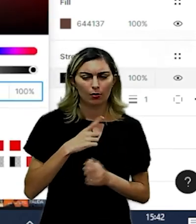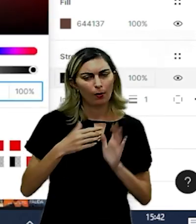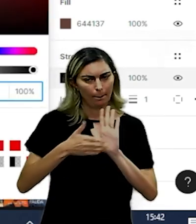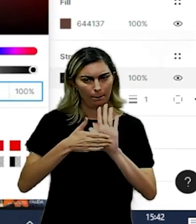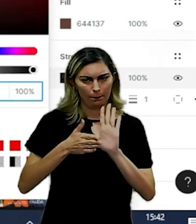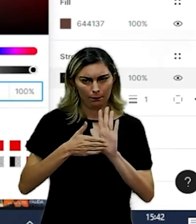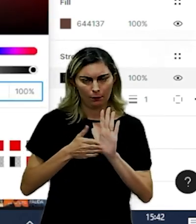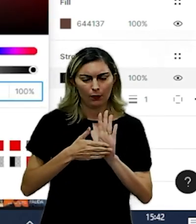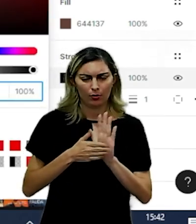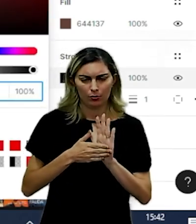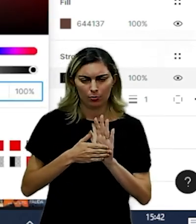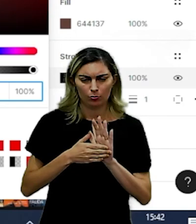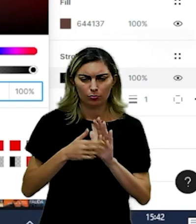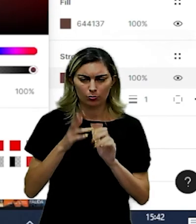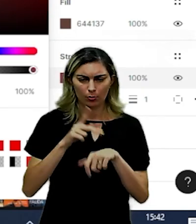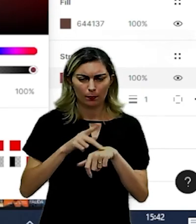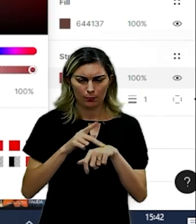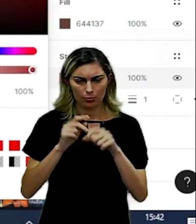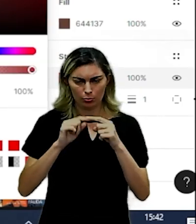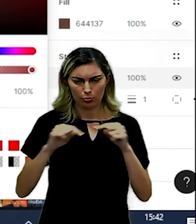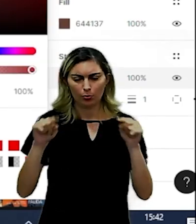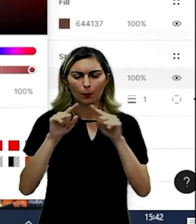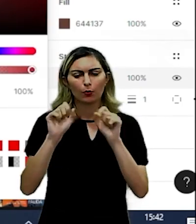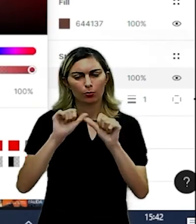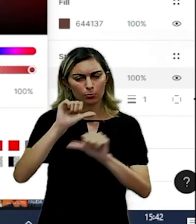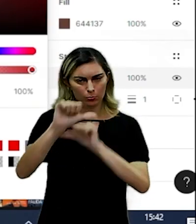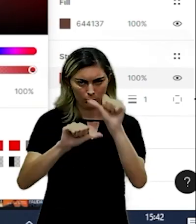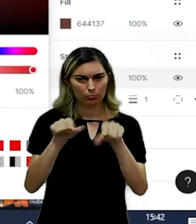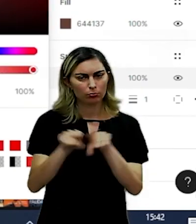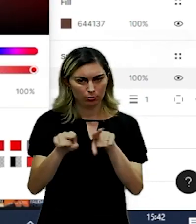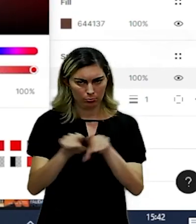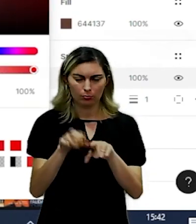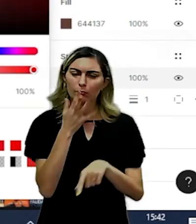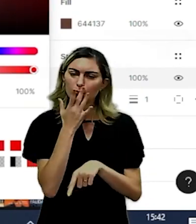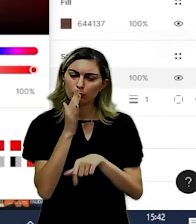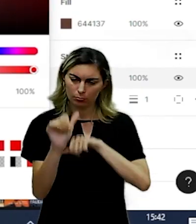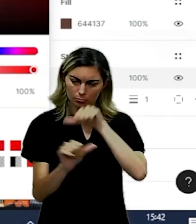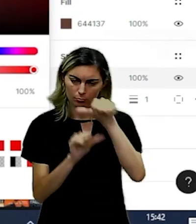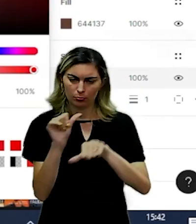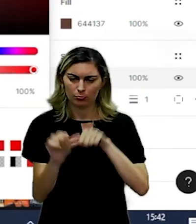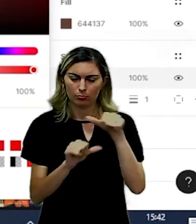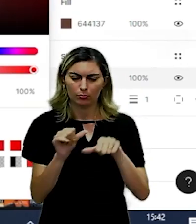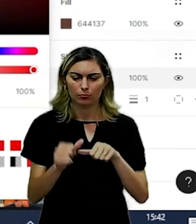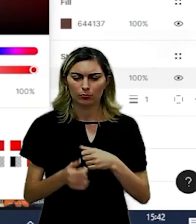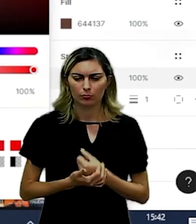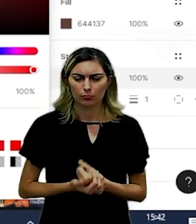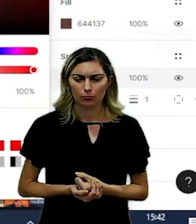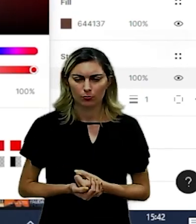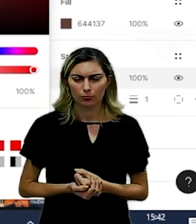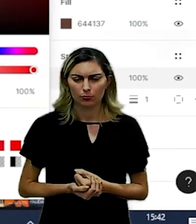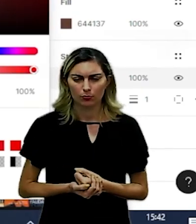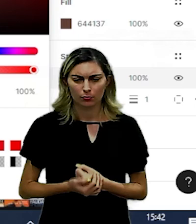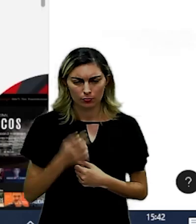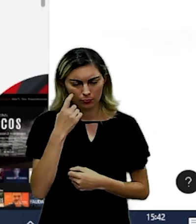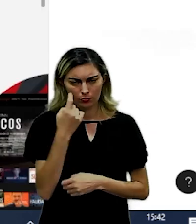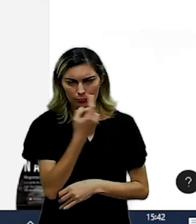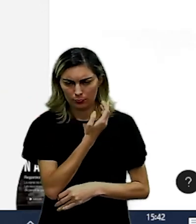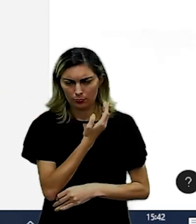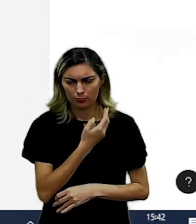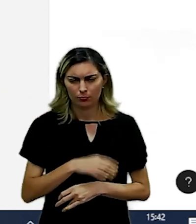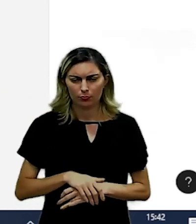vir preto. Mas eu posso também alterar ele aqui, certo?